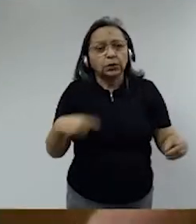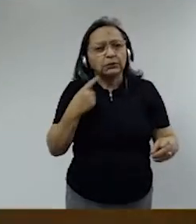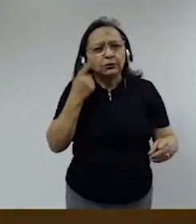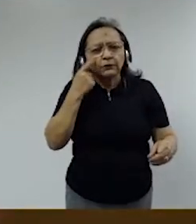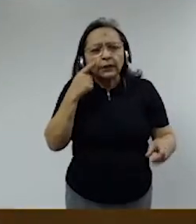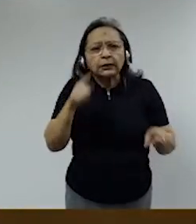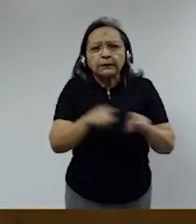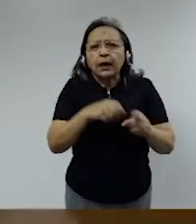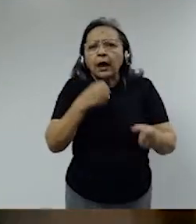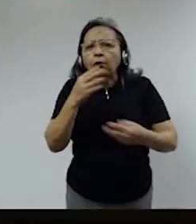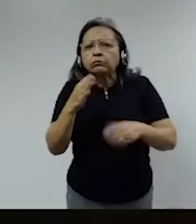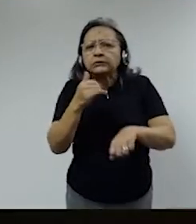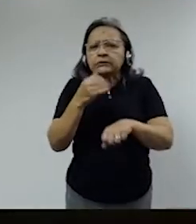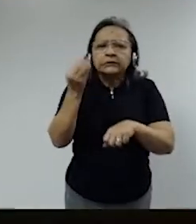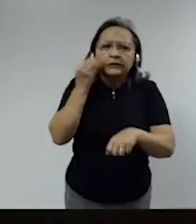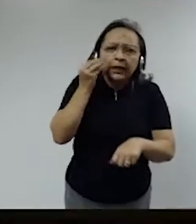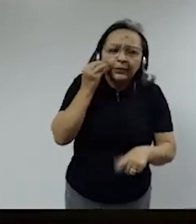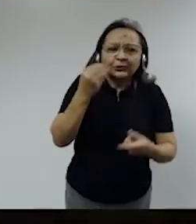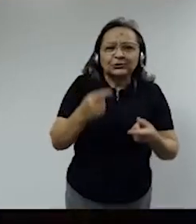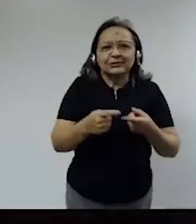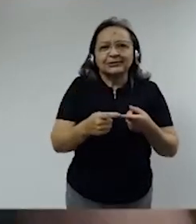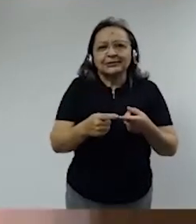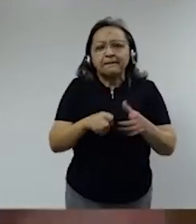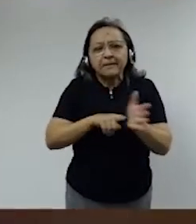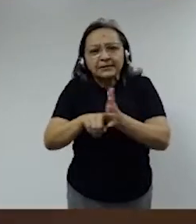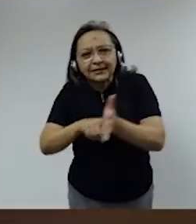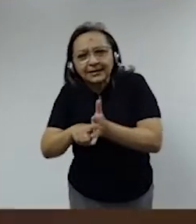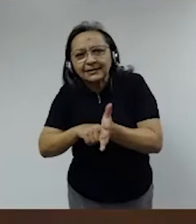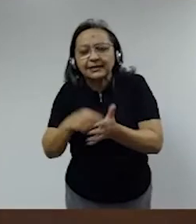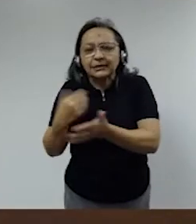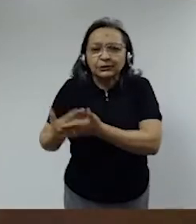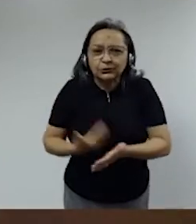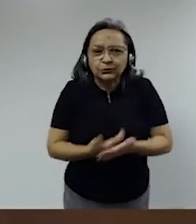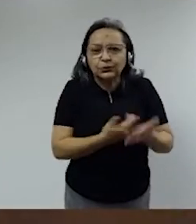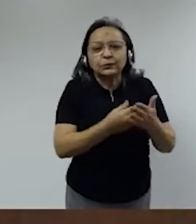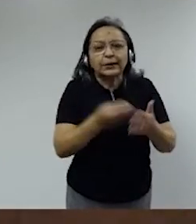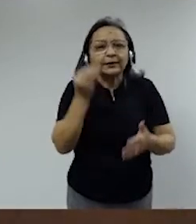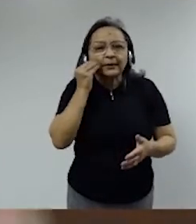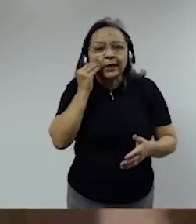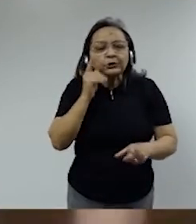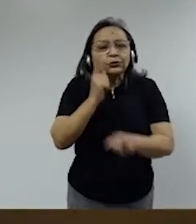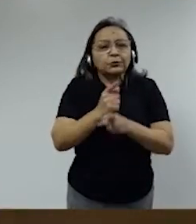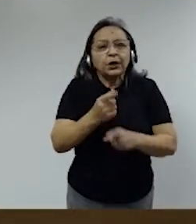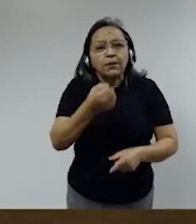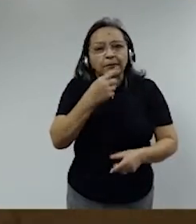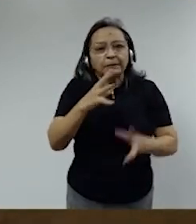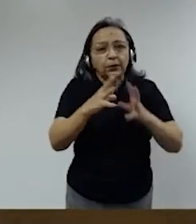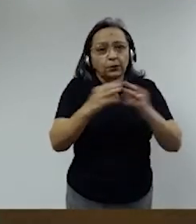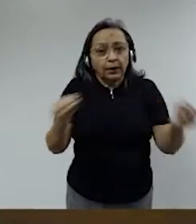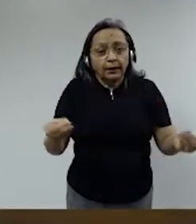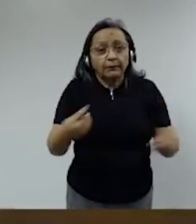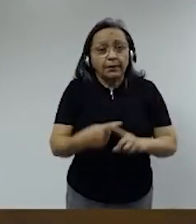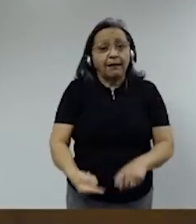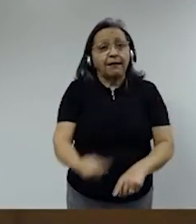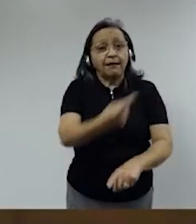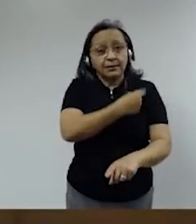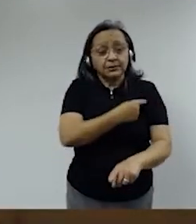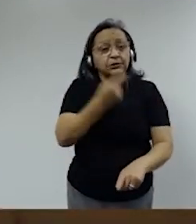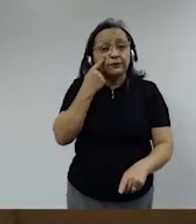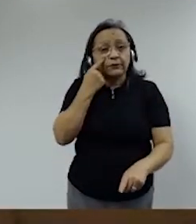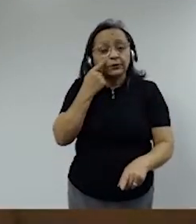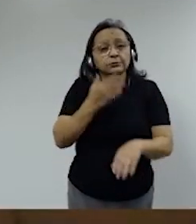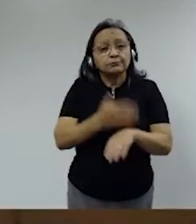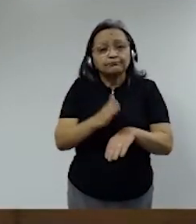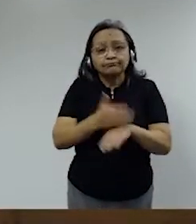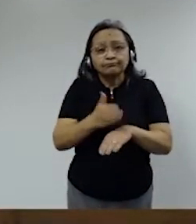Outro tema também que não era muito falado antes dessa pandemia eram os ensaios clínicos, que é um tema também que